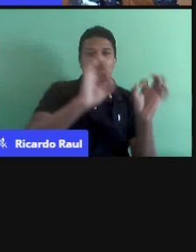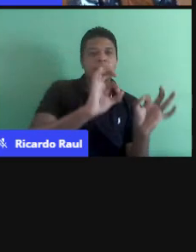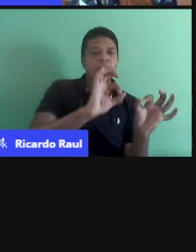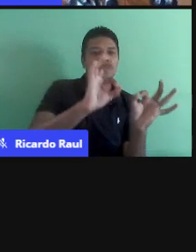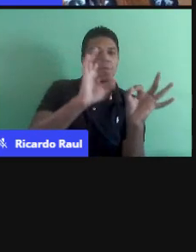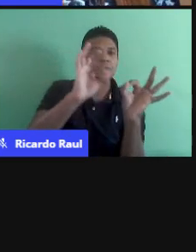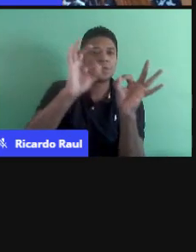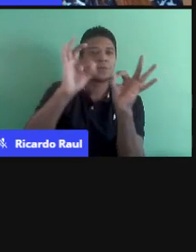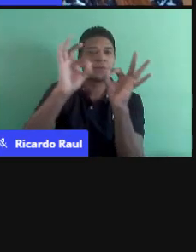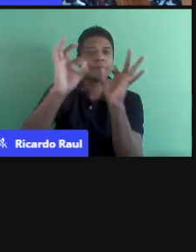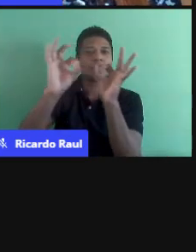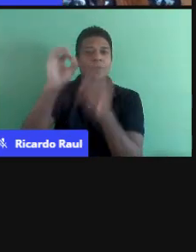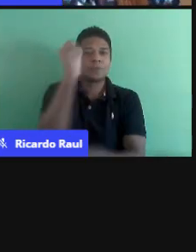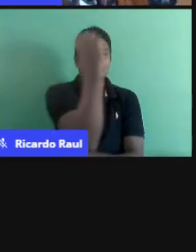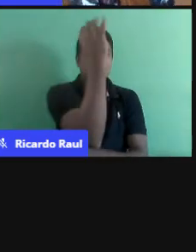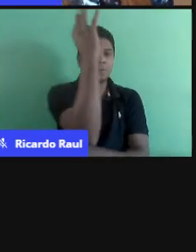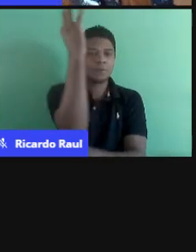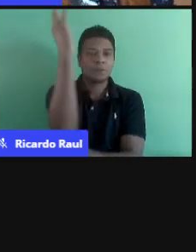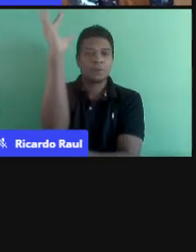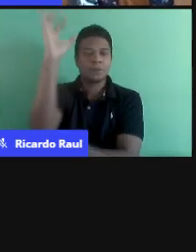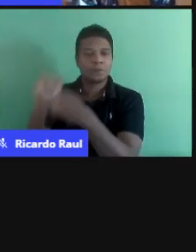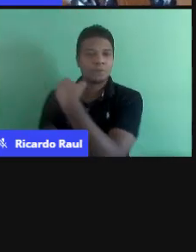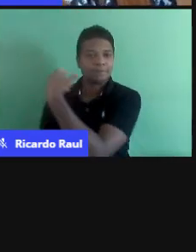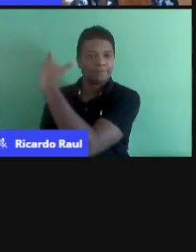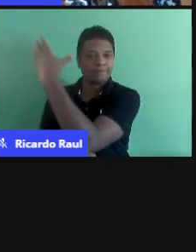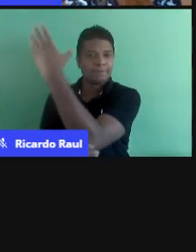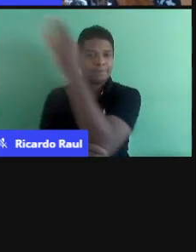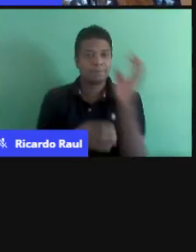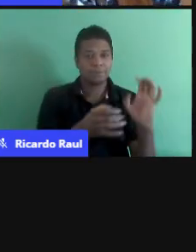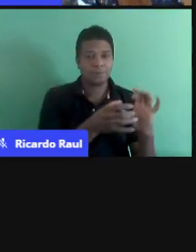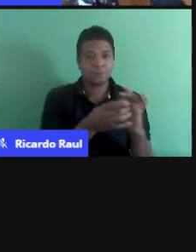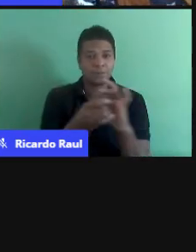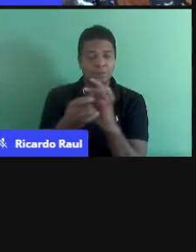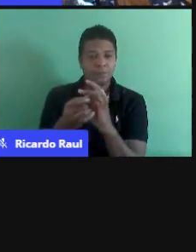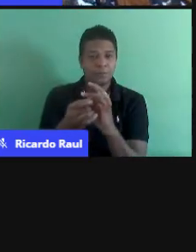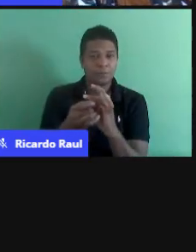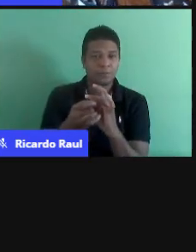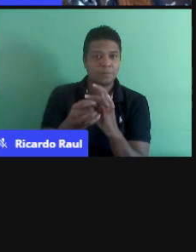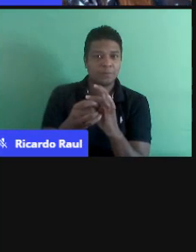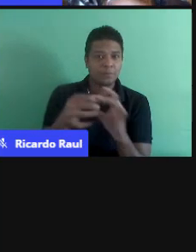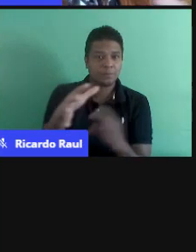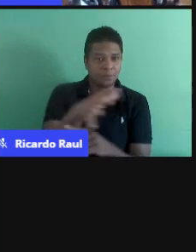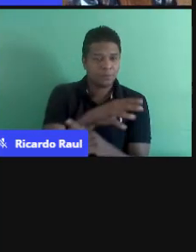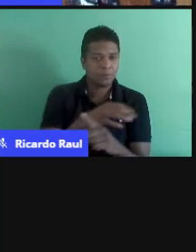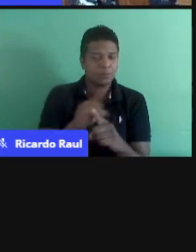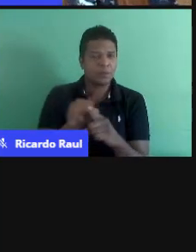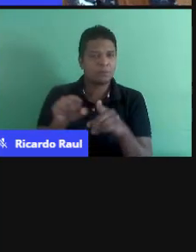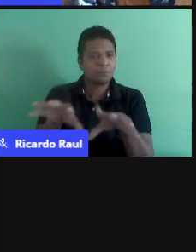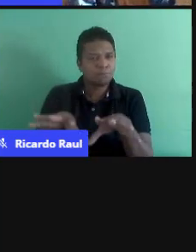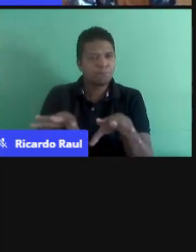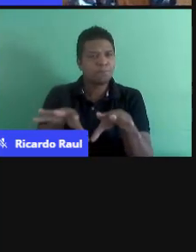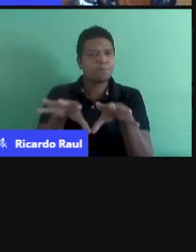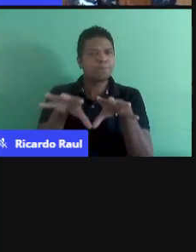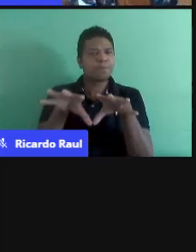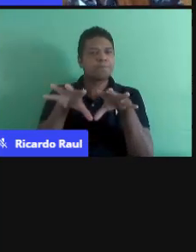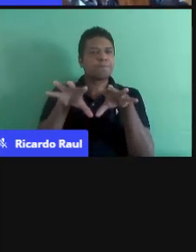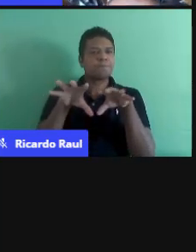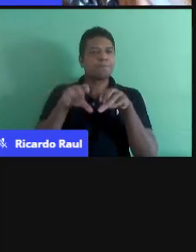o contexto social, tudo ao seu entorno, né? Então, ela vai adquirindo essa